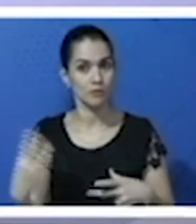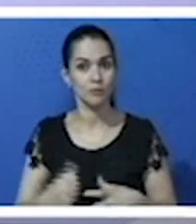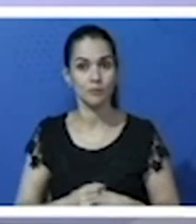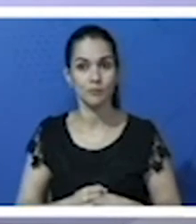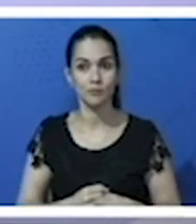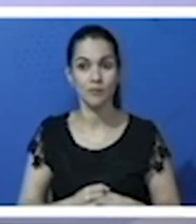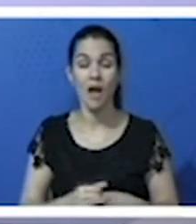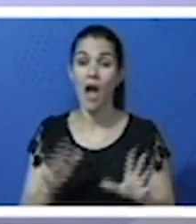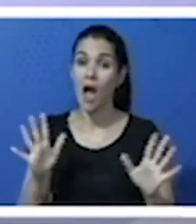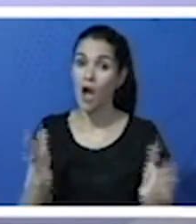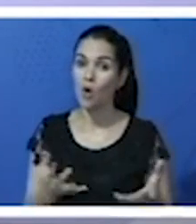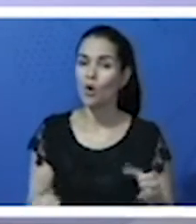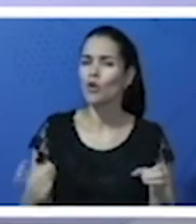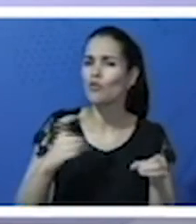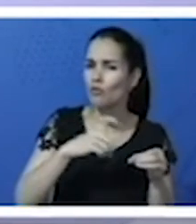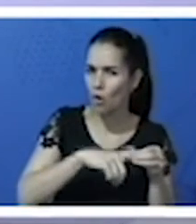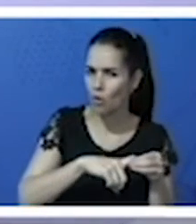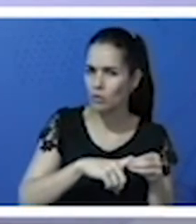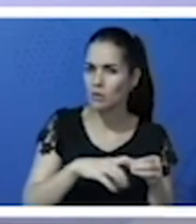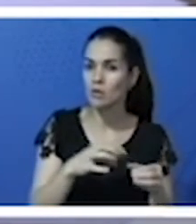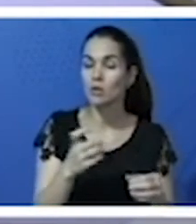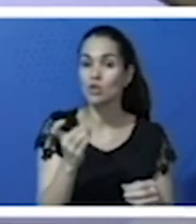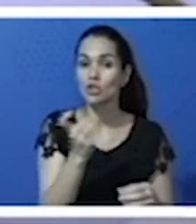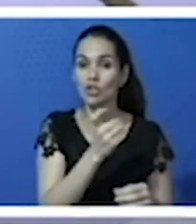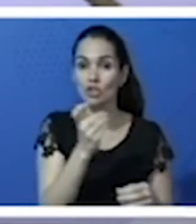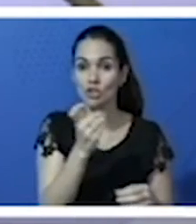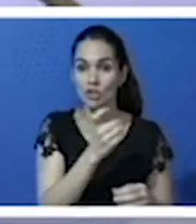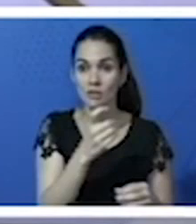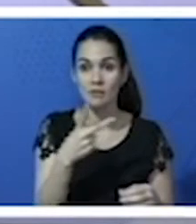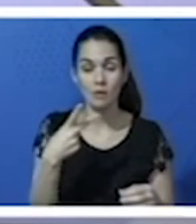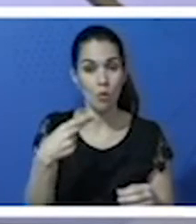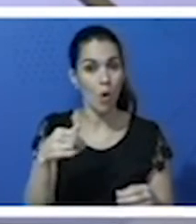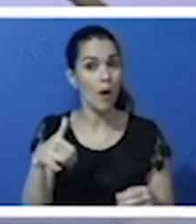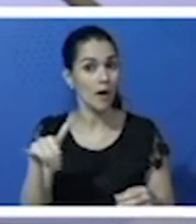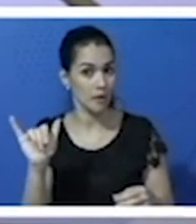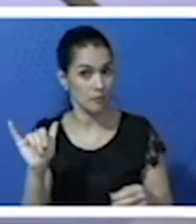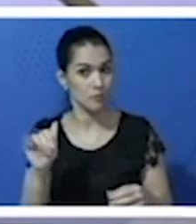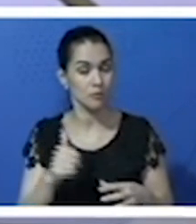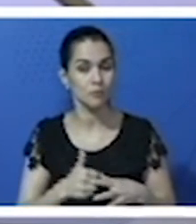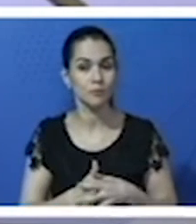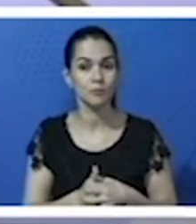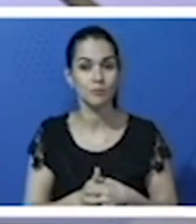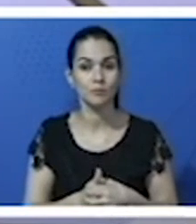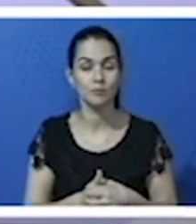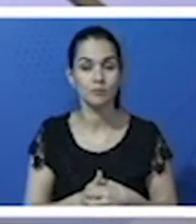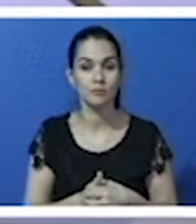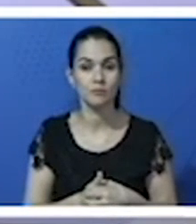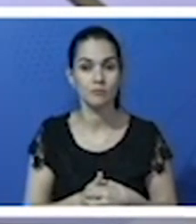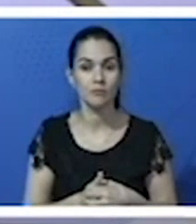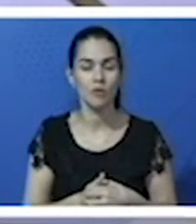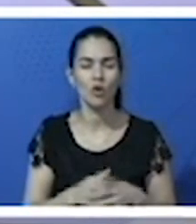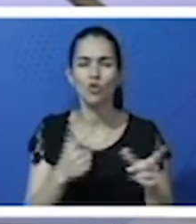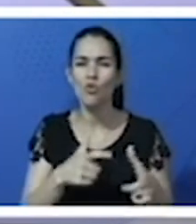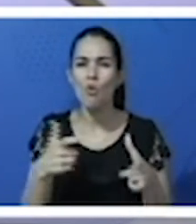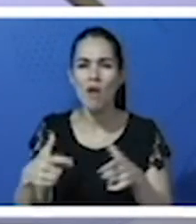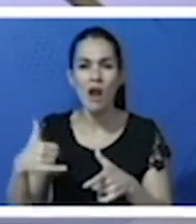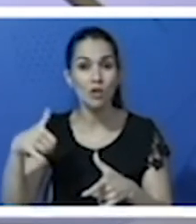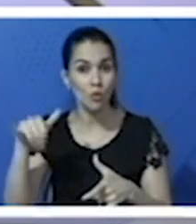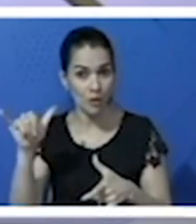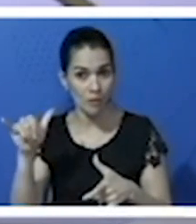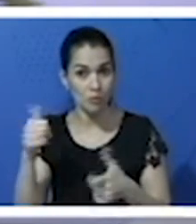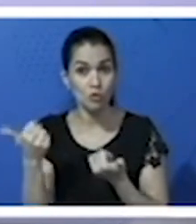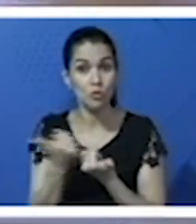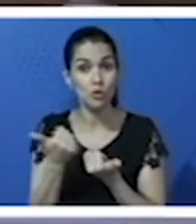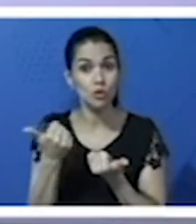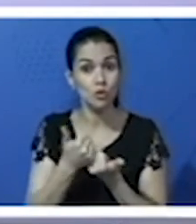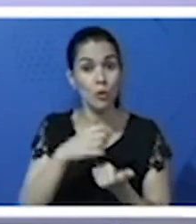Agora, vamos voltar no começo, né? X² é igual a y. No lugar do y, vou colocar o 9 e o